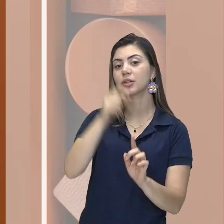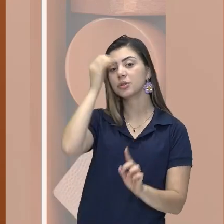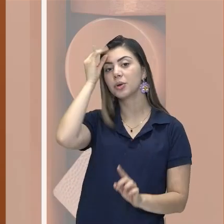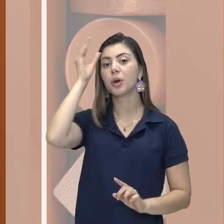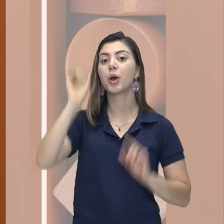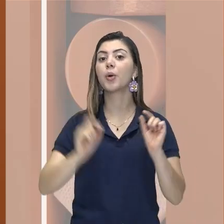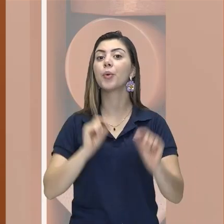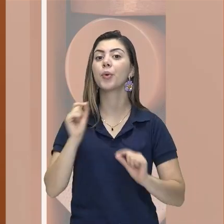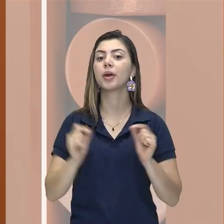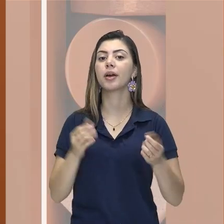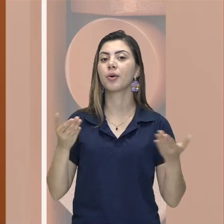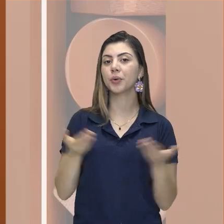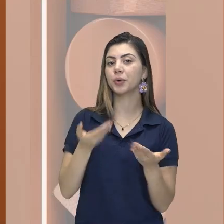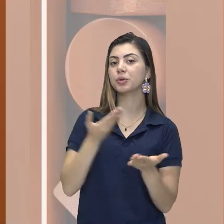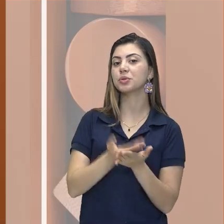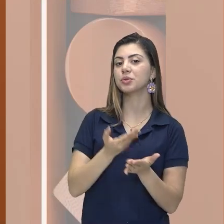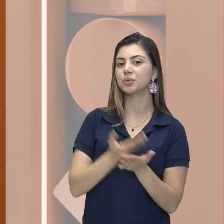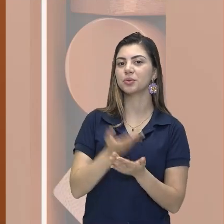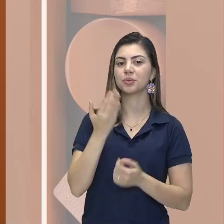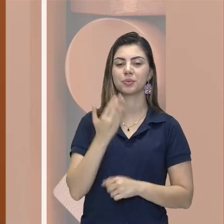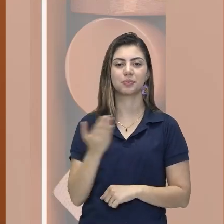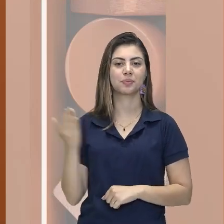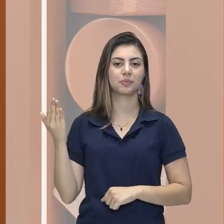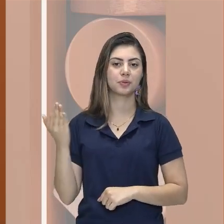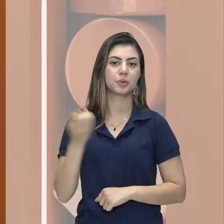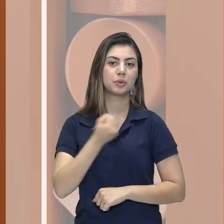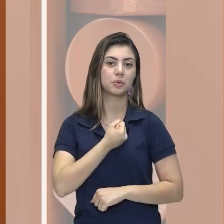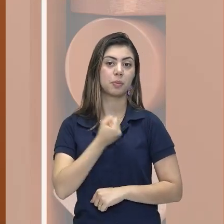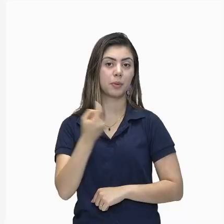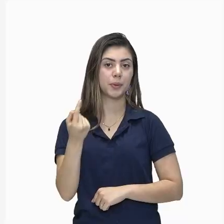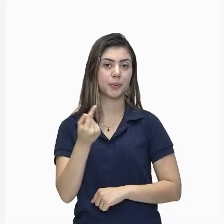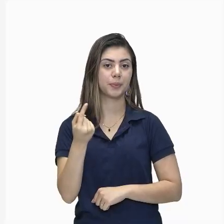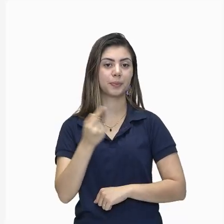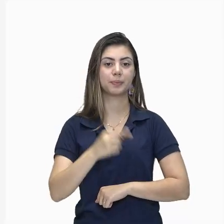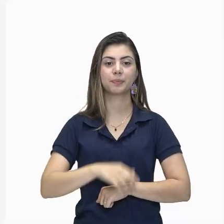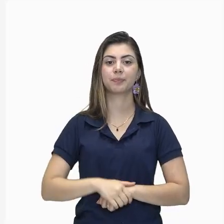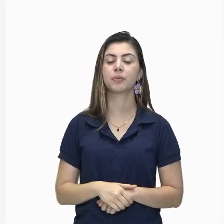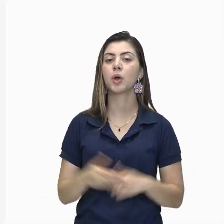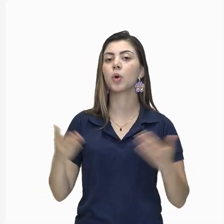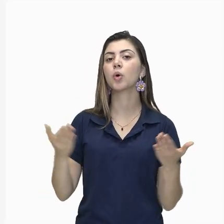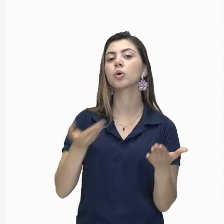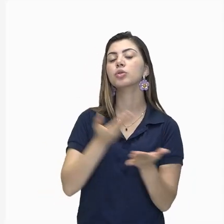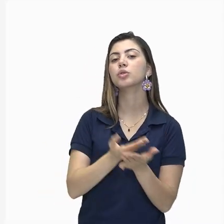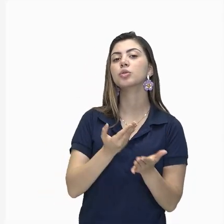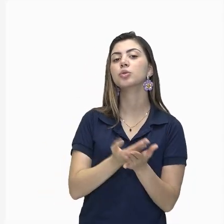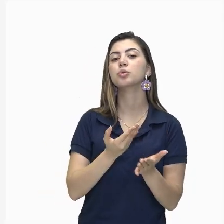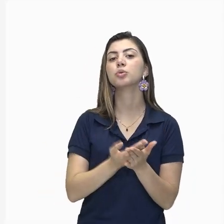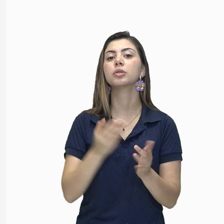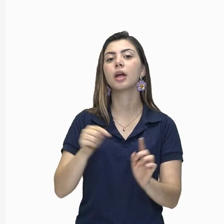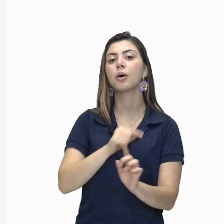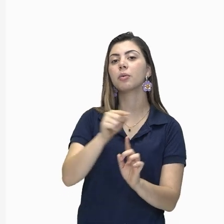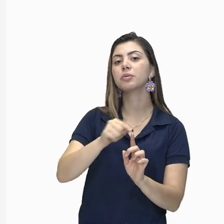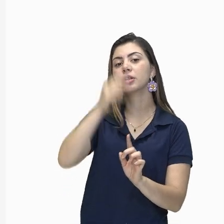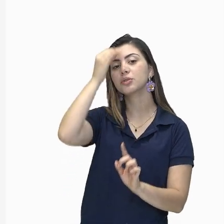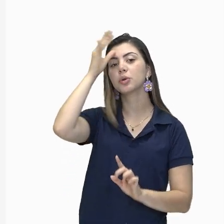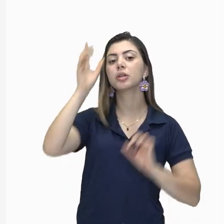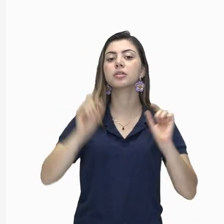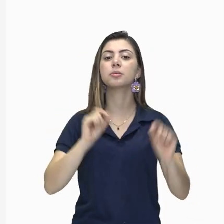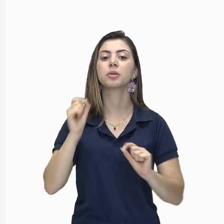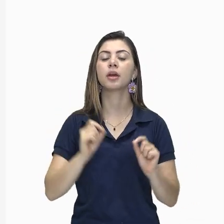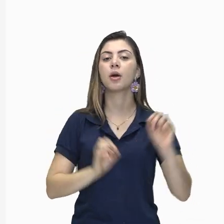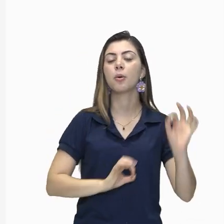conhecimento, no número da nossa aula, que é a aula de número 1. Nesta aula, nós teremos como objeto de conhecimento